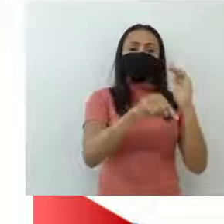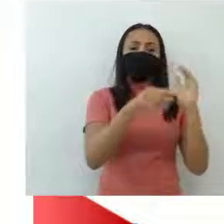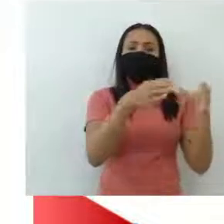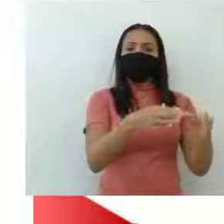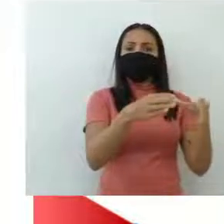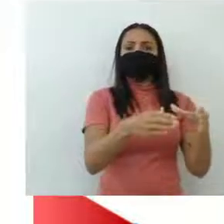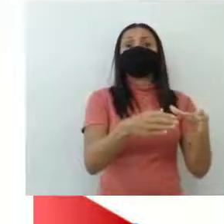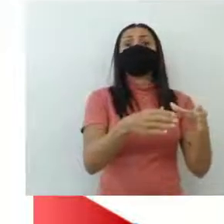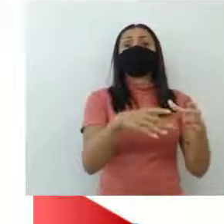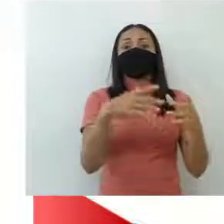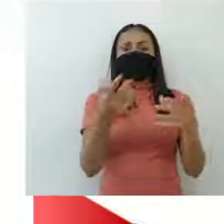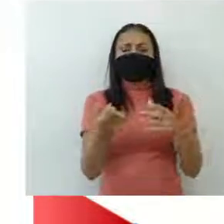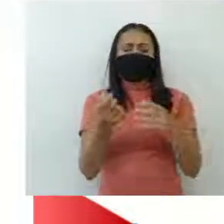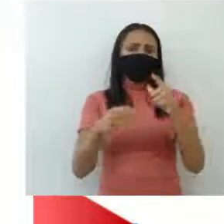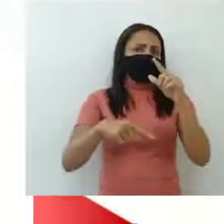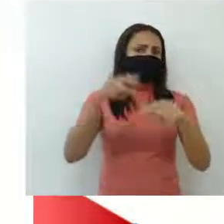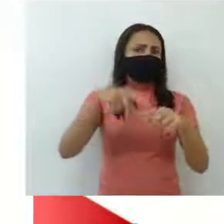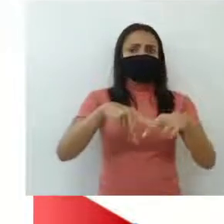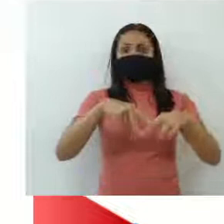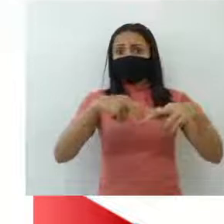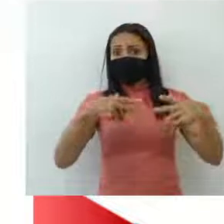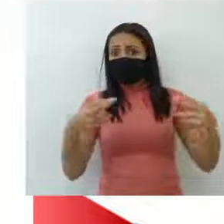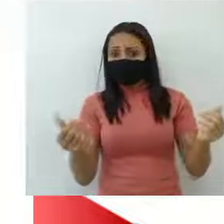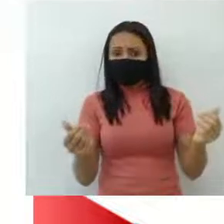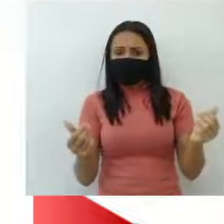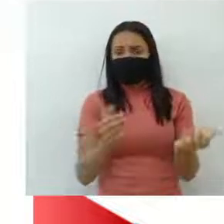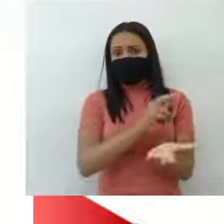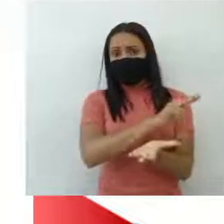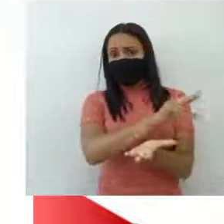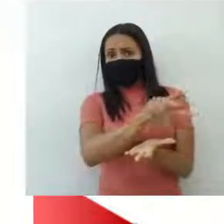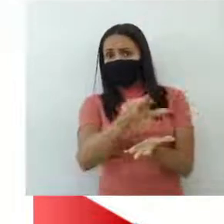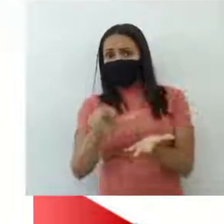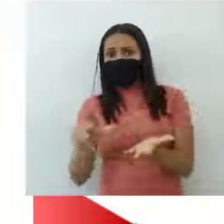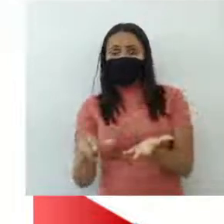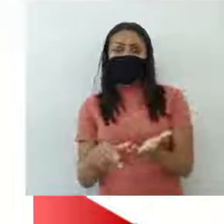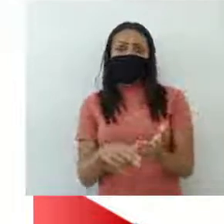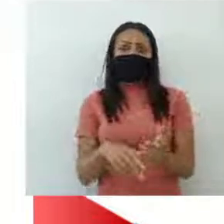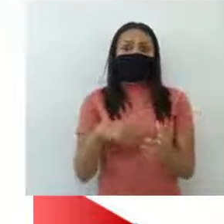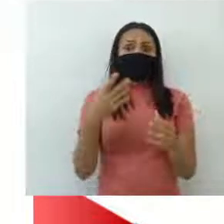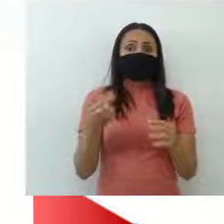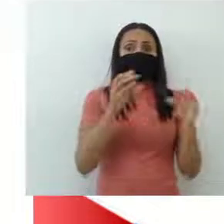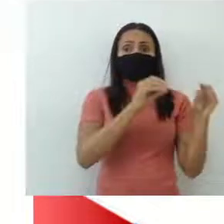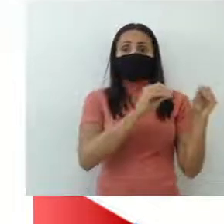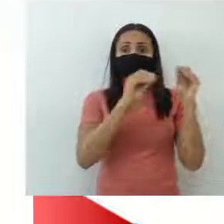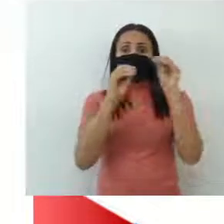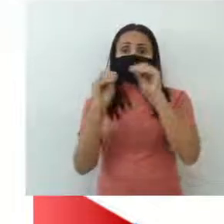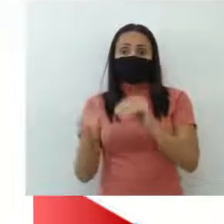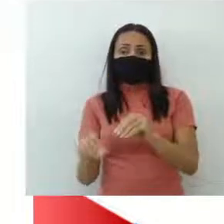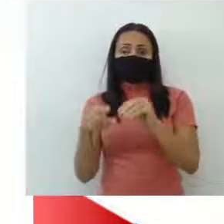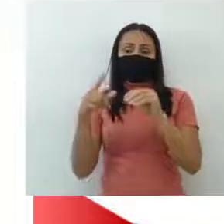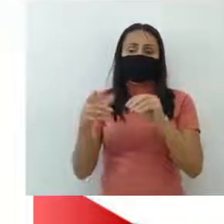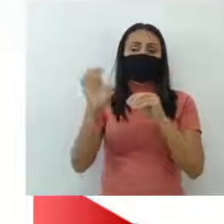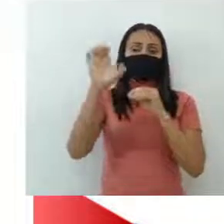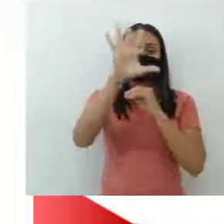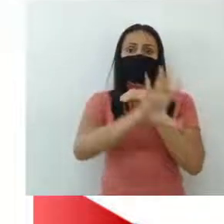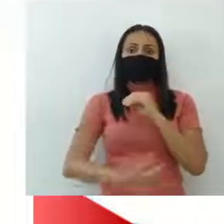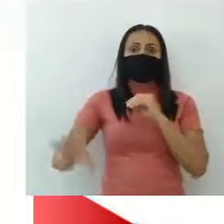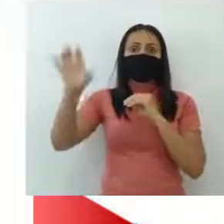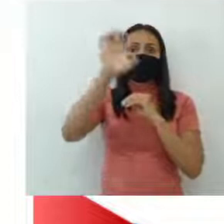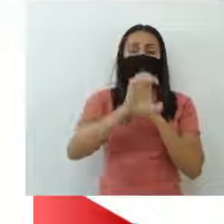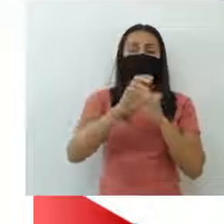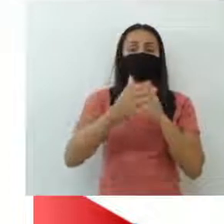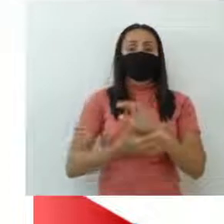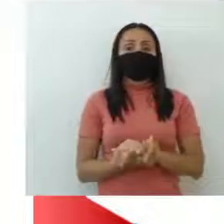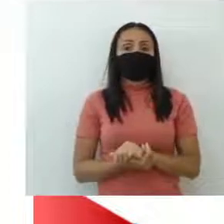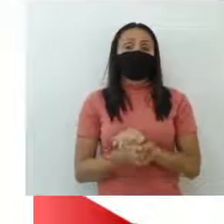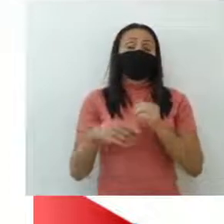diversas mercadorias, isso, que eram levadas para a Europa, né, para a América e também